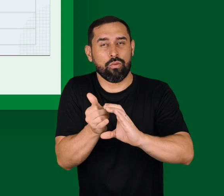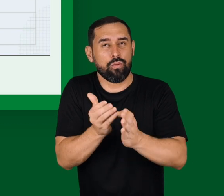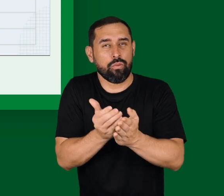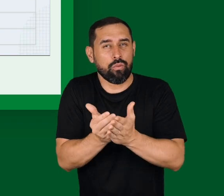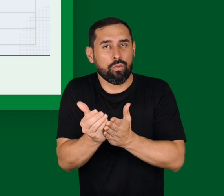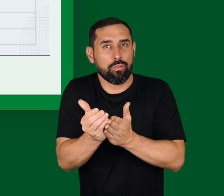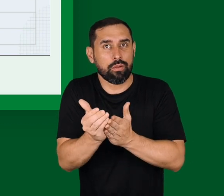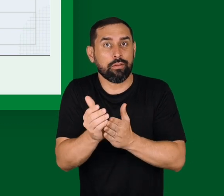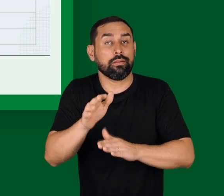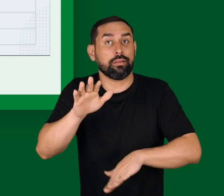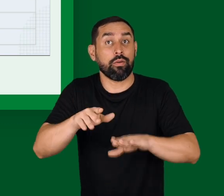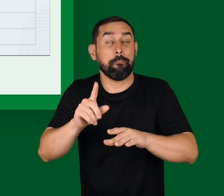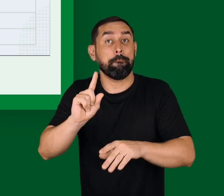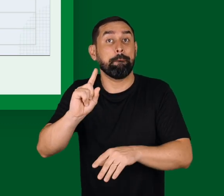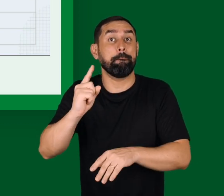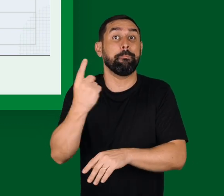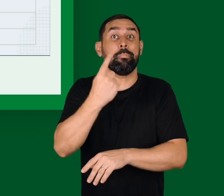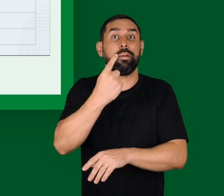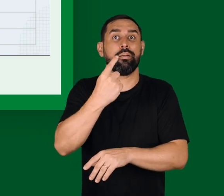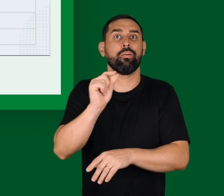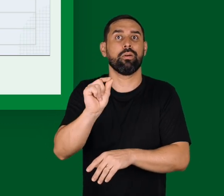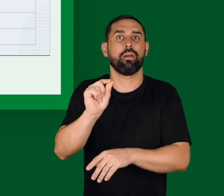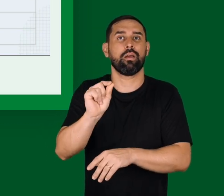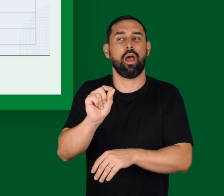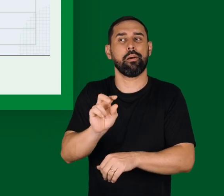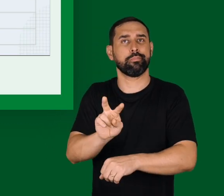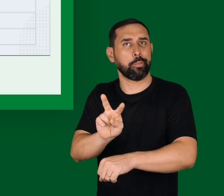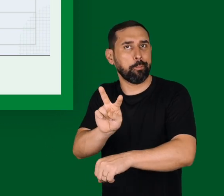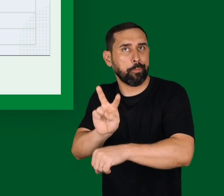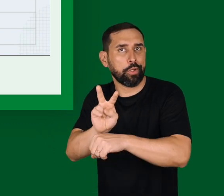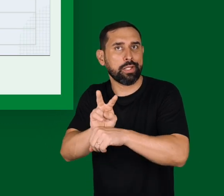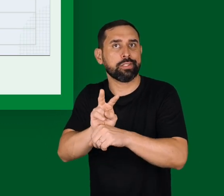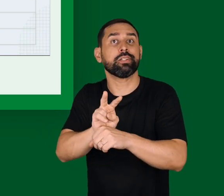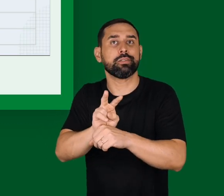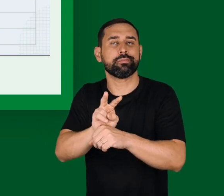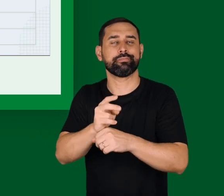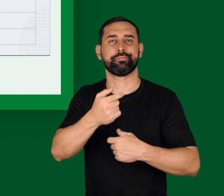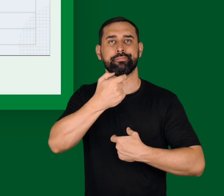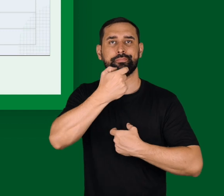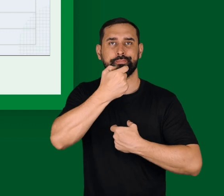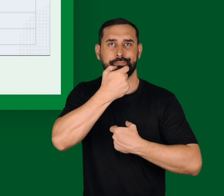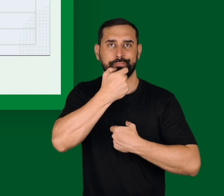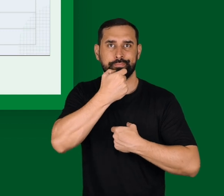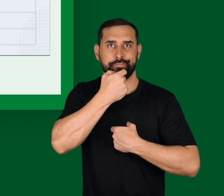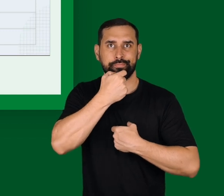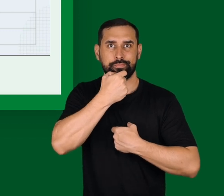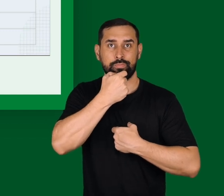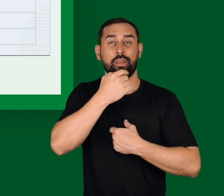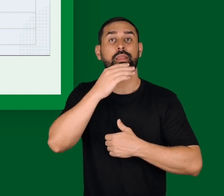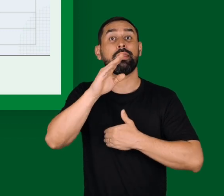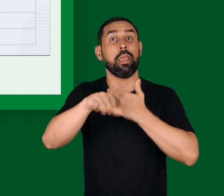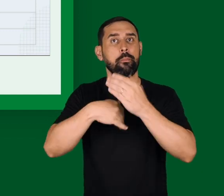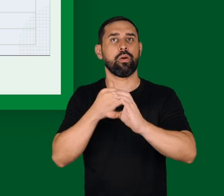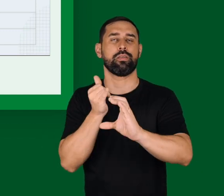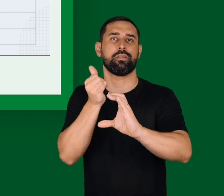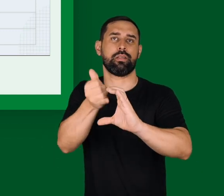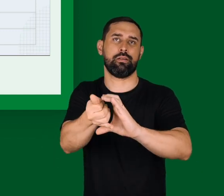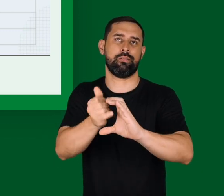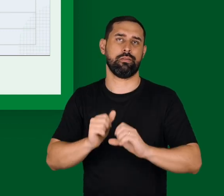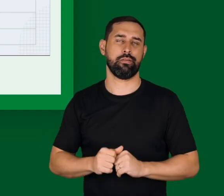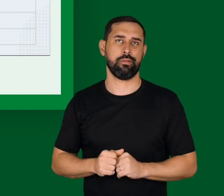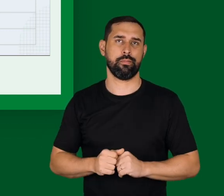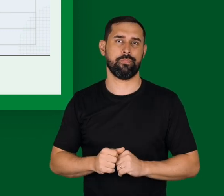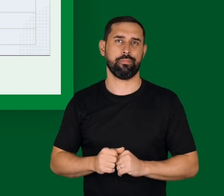eu posso precisar induzir a paralisia, proteger a via aérea até a instalação. O ideal é que